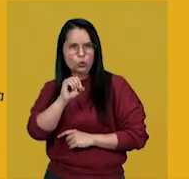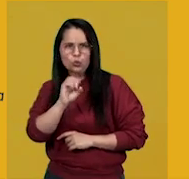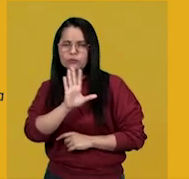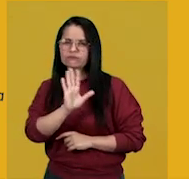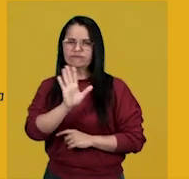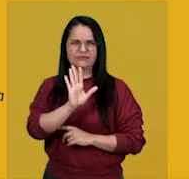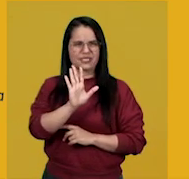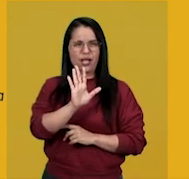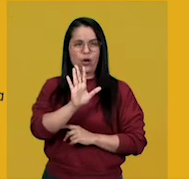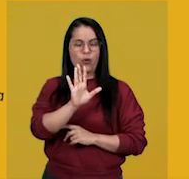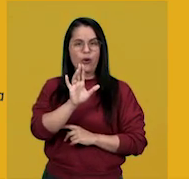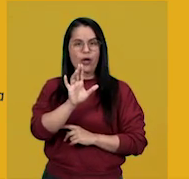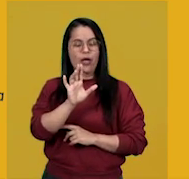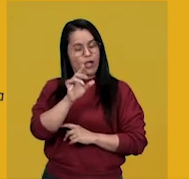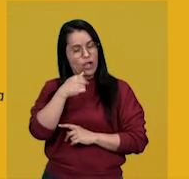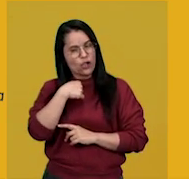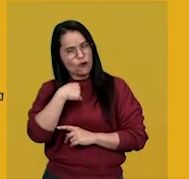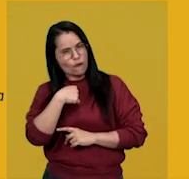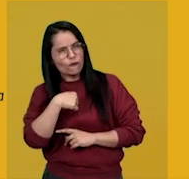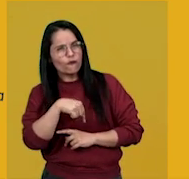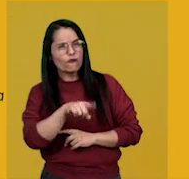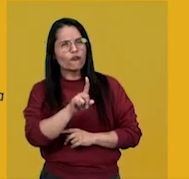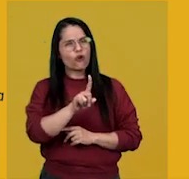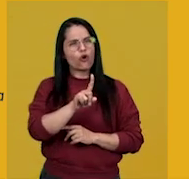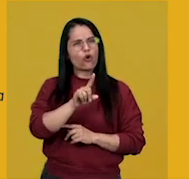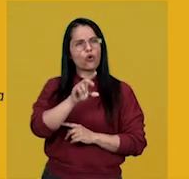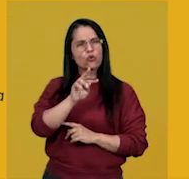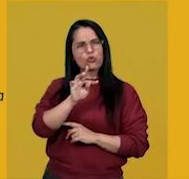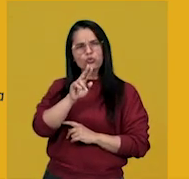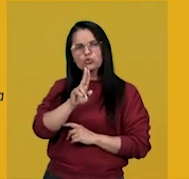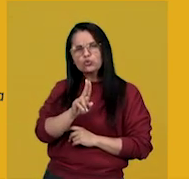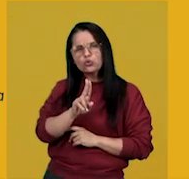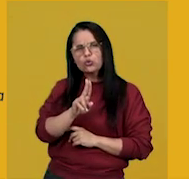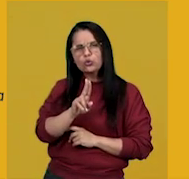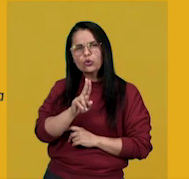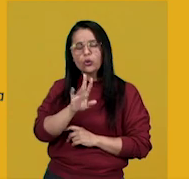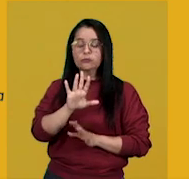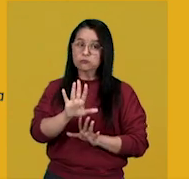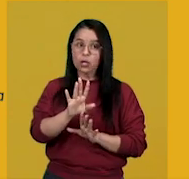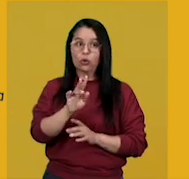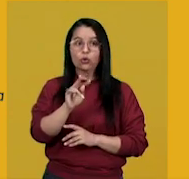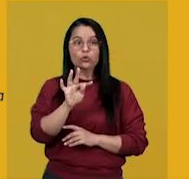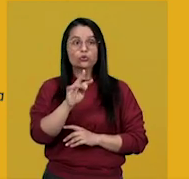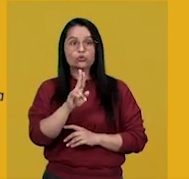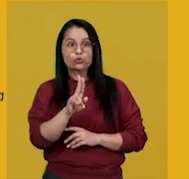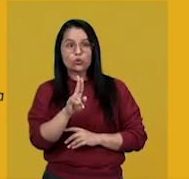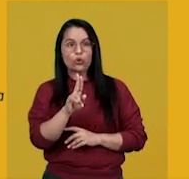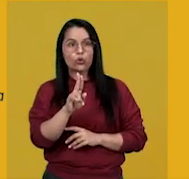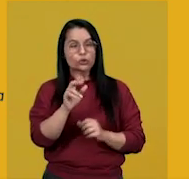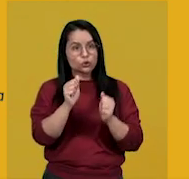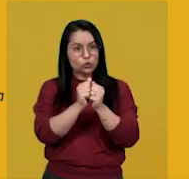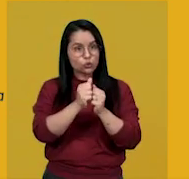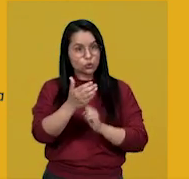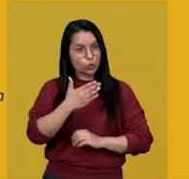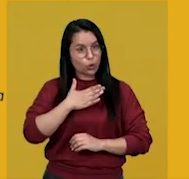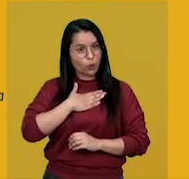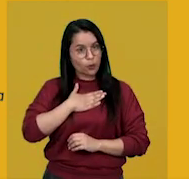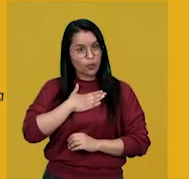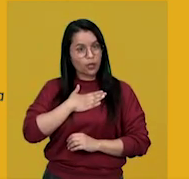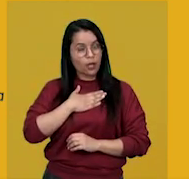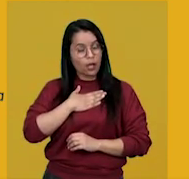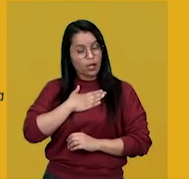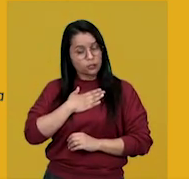outra pessoa como tu. Então, tu estás comigo, pois então eu vou contigo. É assim, tá?